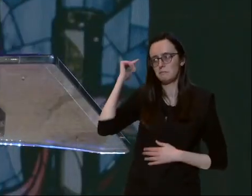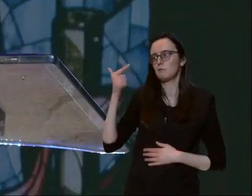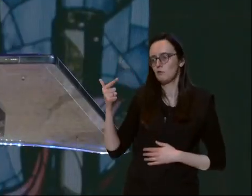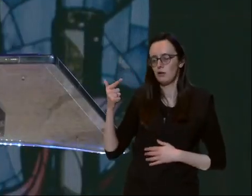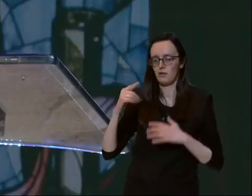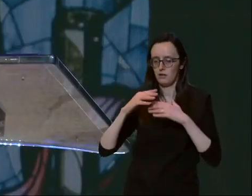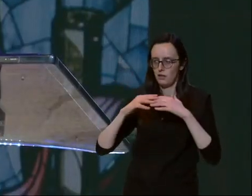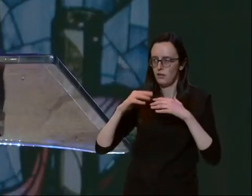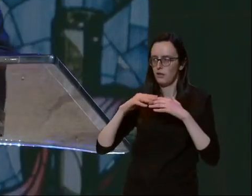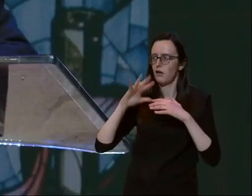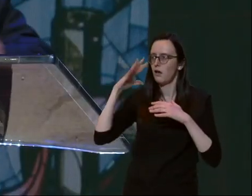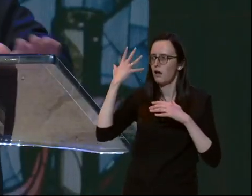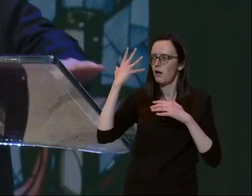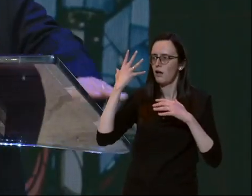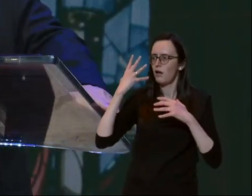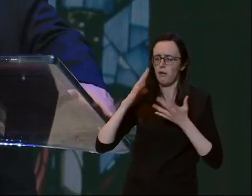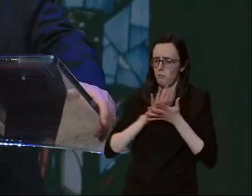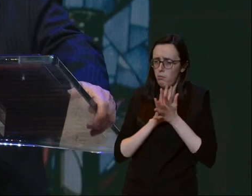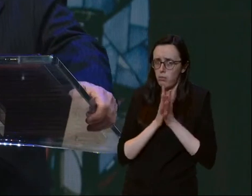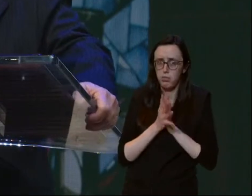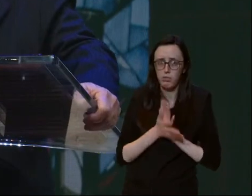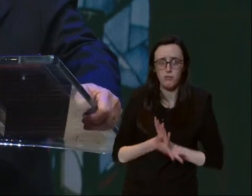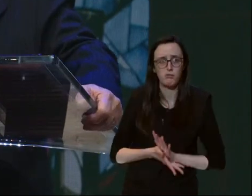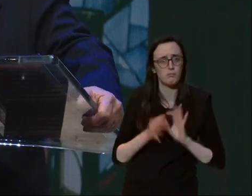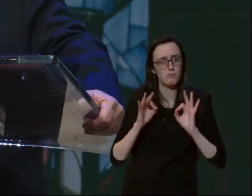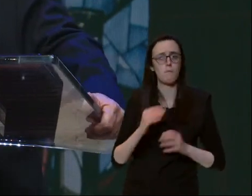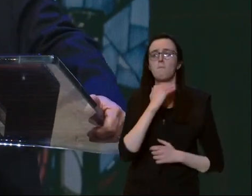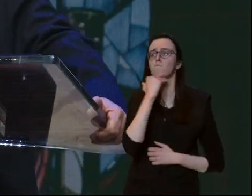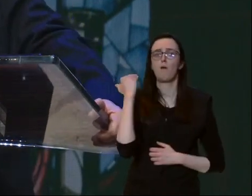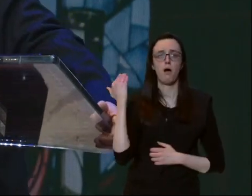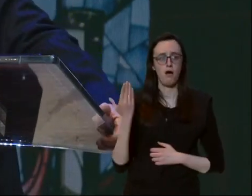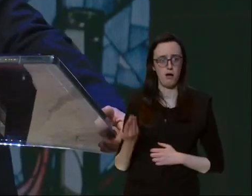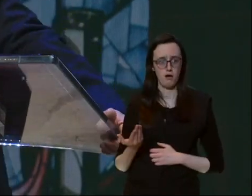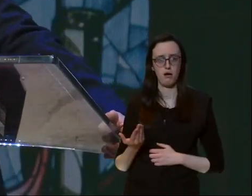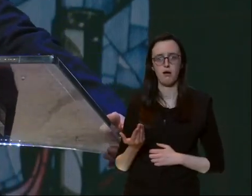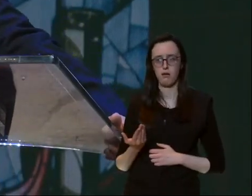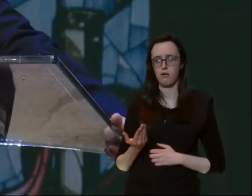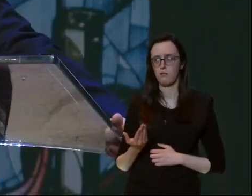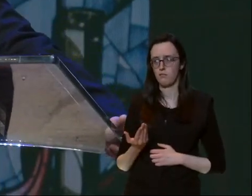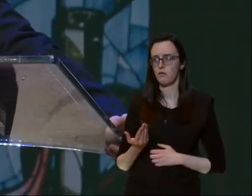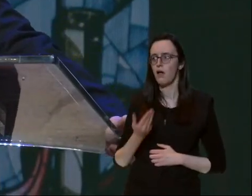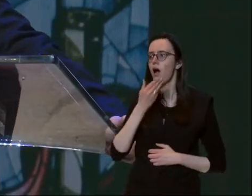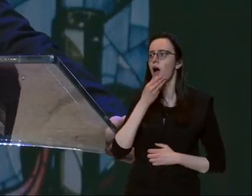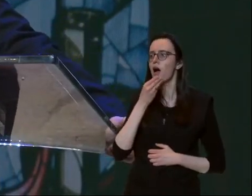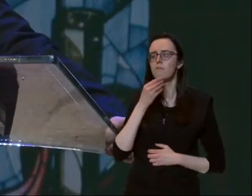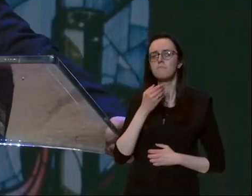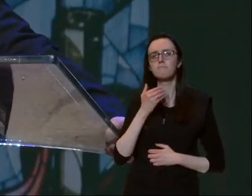a lepra ia matando. E Naamã aos poucos ia morrendo.